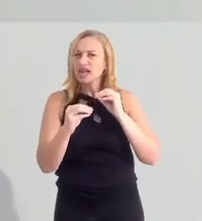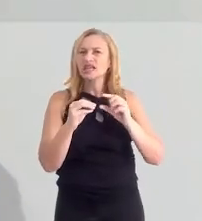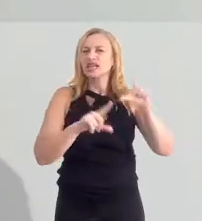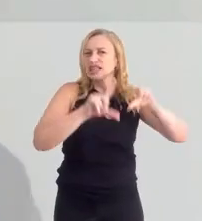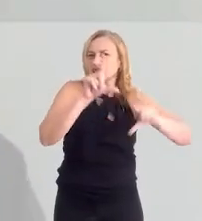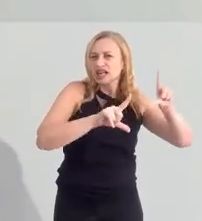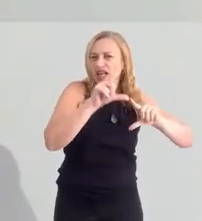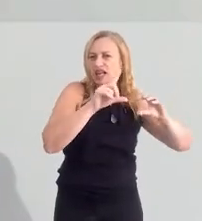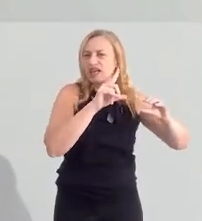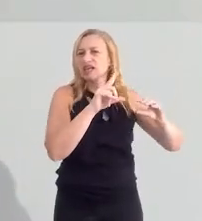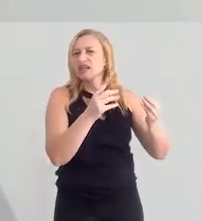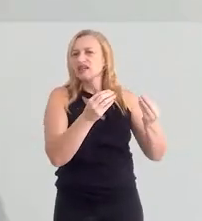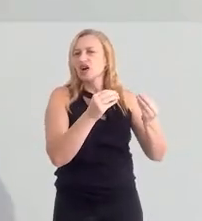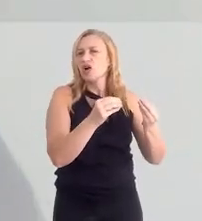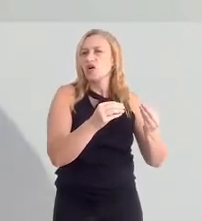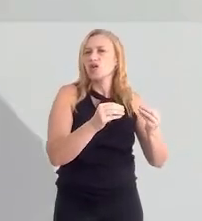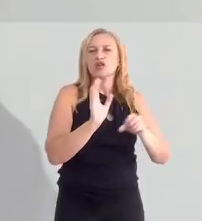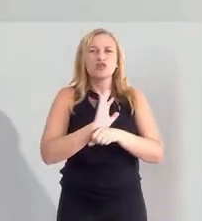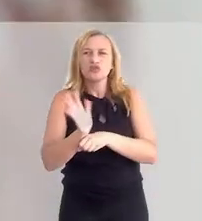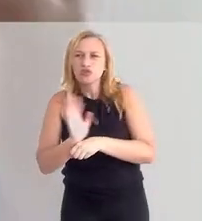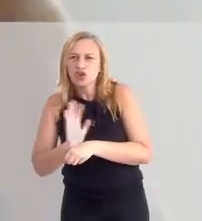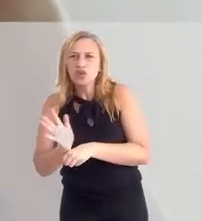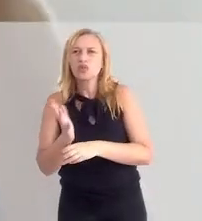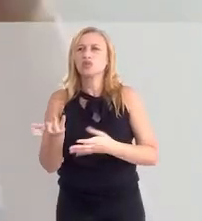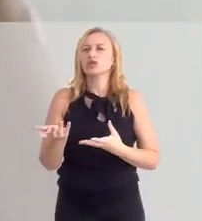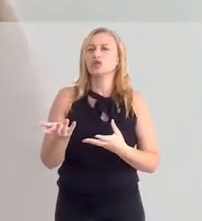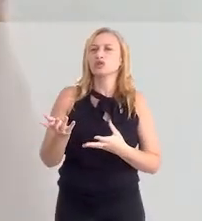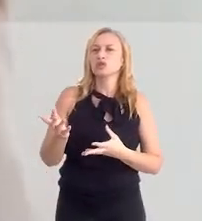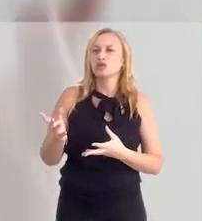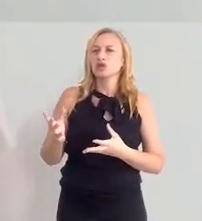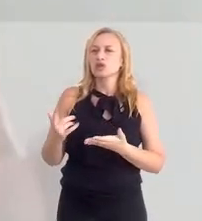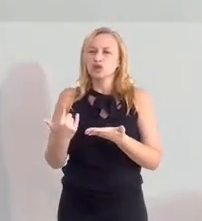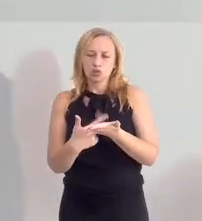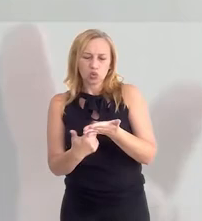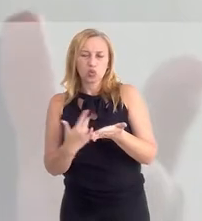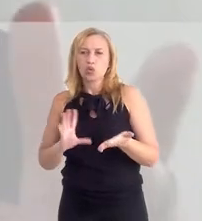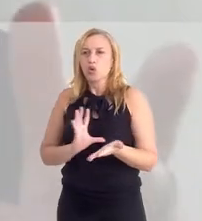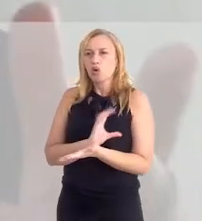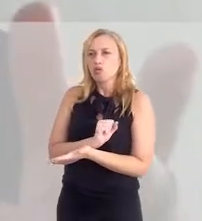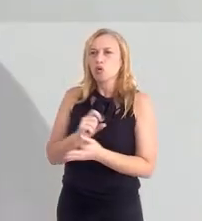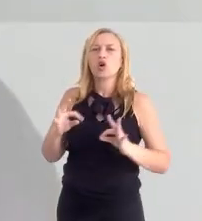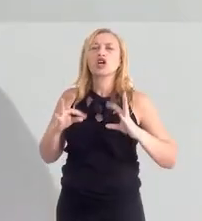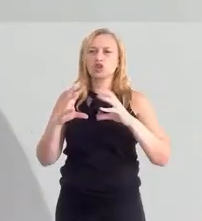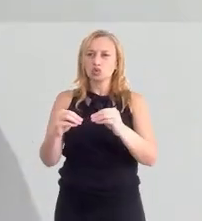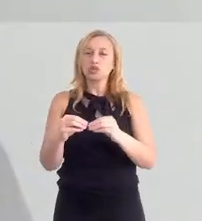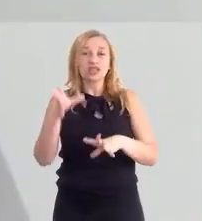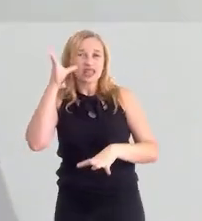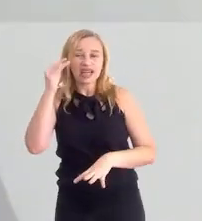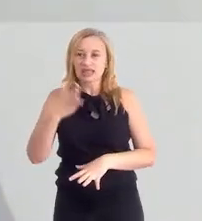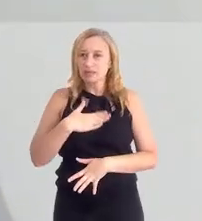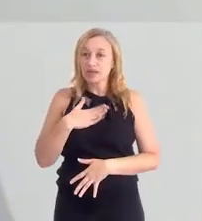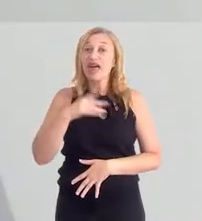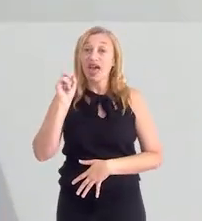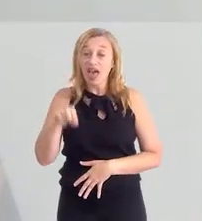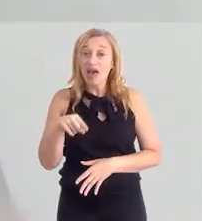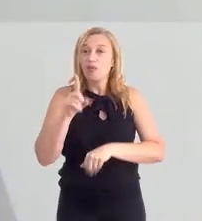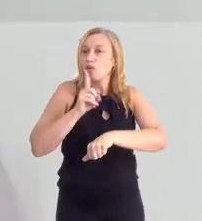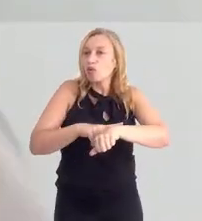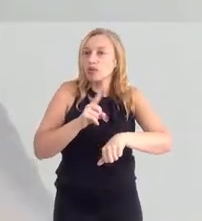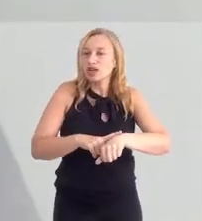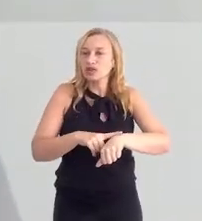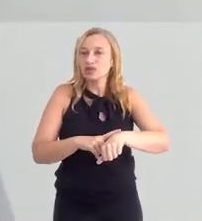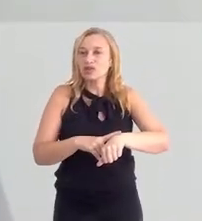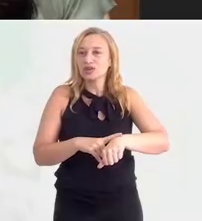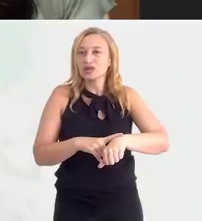televisão, nos filmes, nas óperas, nos quadros, nos romances, na poesia que eu leio, o que realmente me interessa é o momento em que